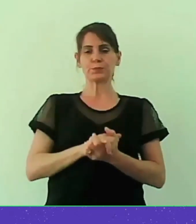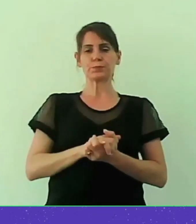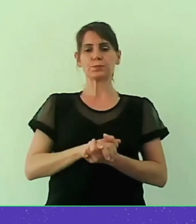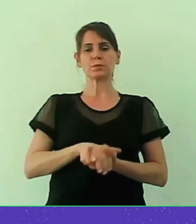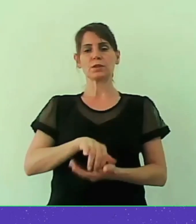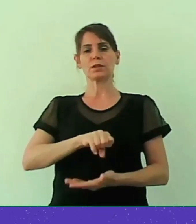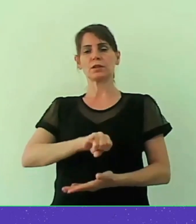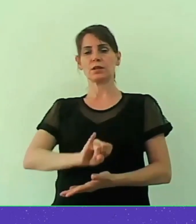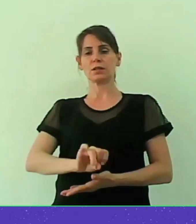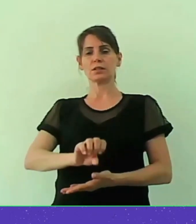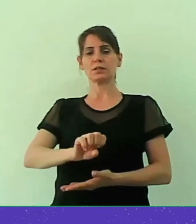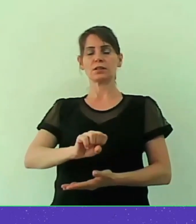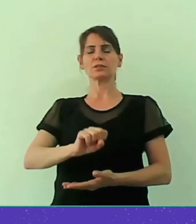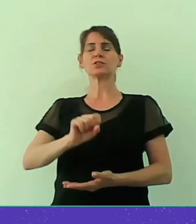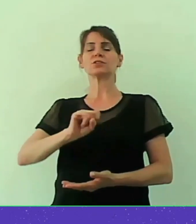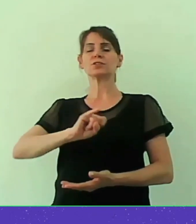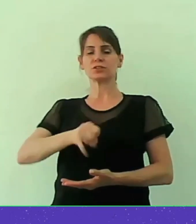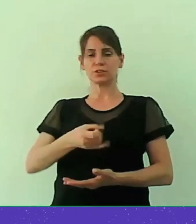17:5, dá uma olhada.